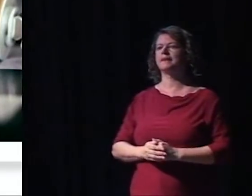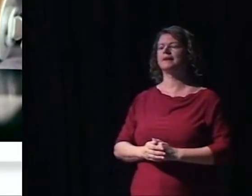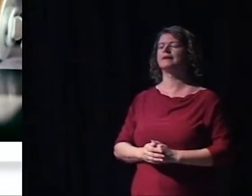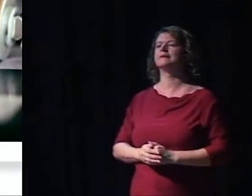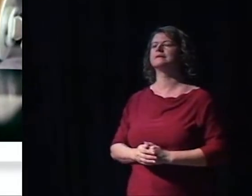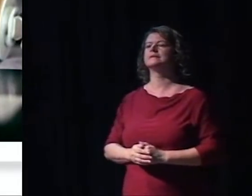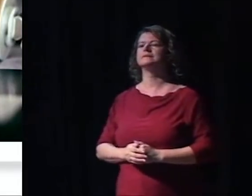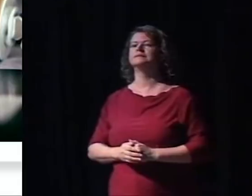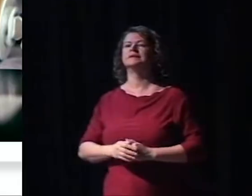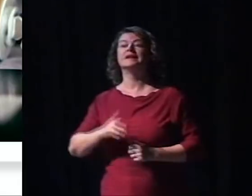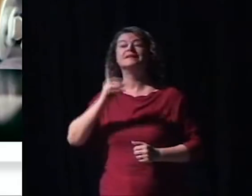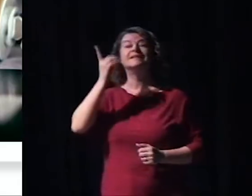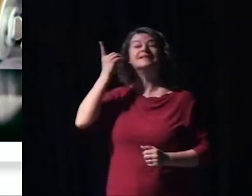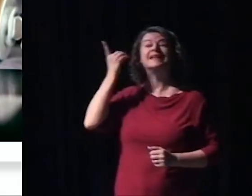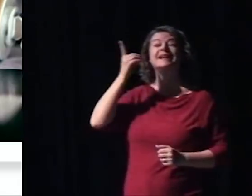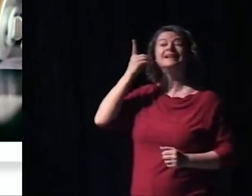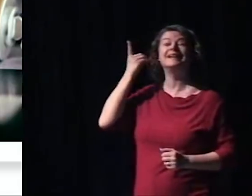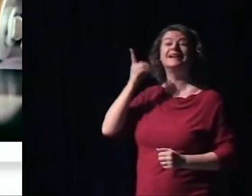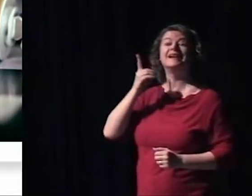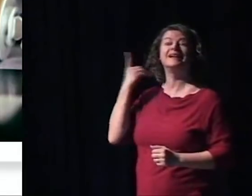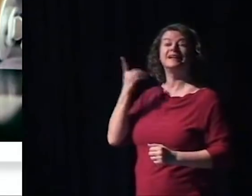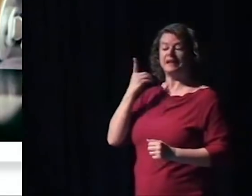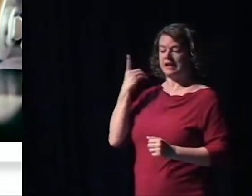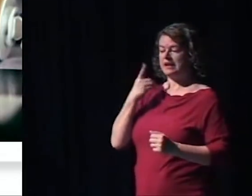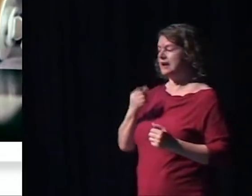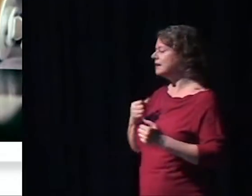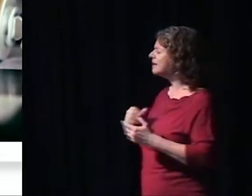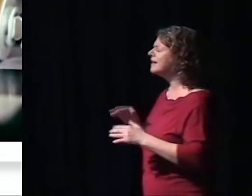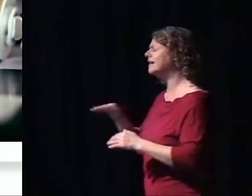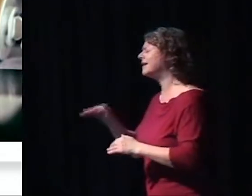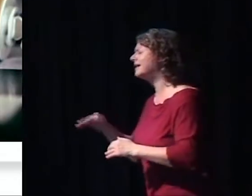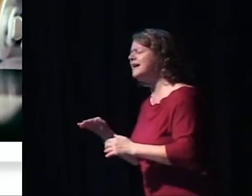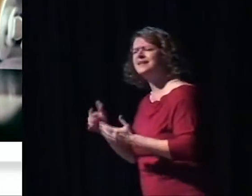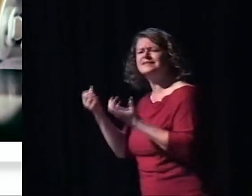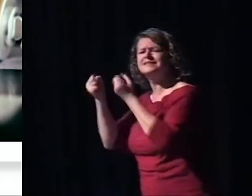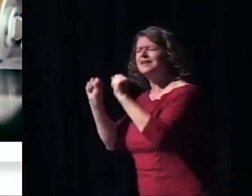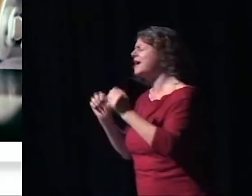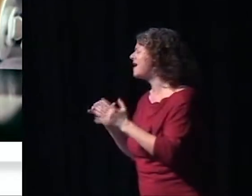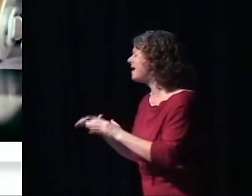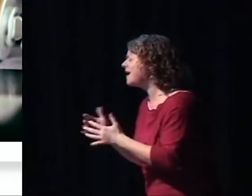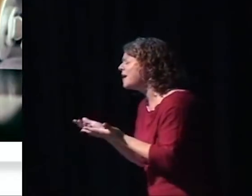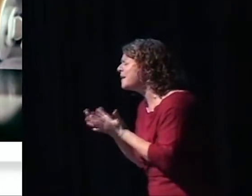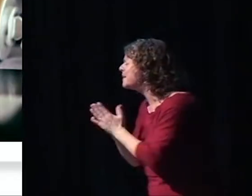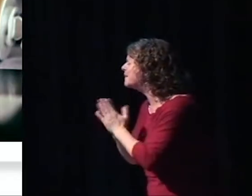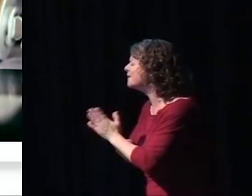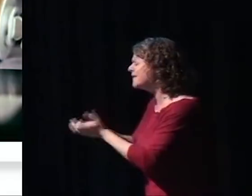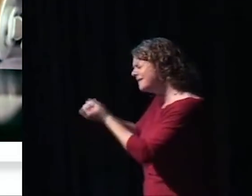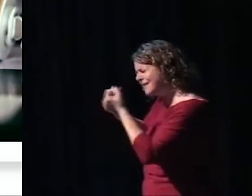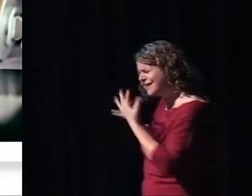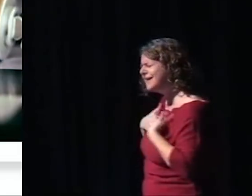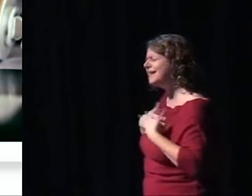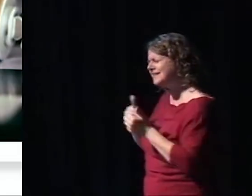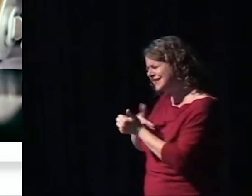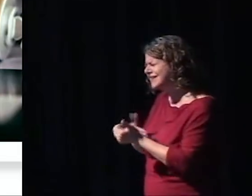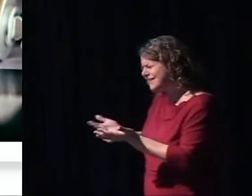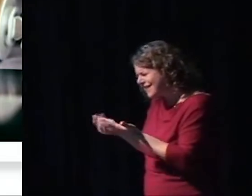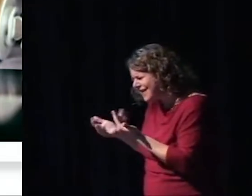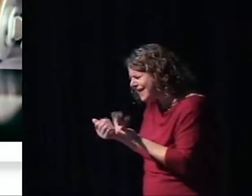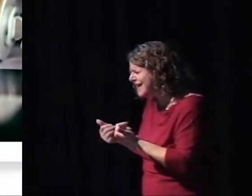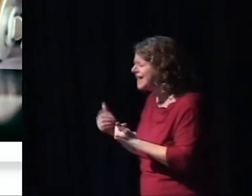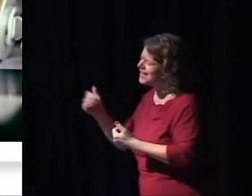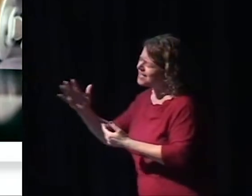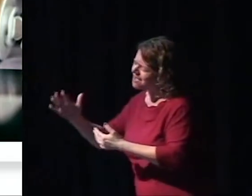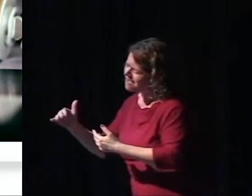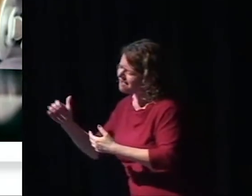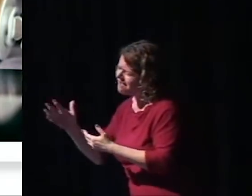favor, de onde vem a sua grande força e como você pode ser amarrado e subjugado. Me conta aí como é que você pode